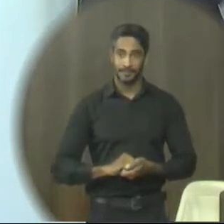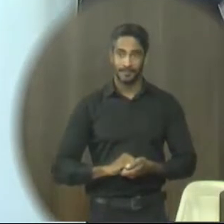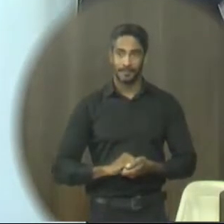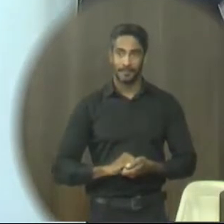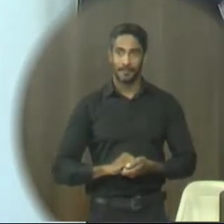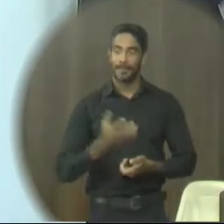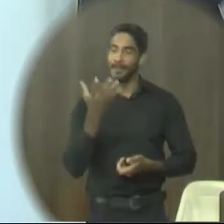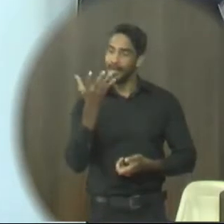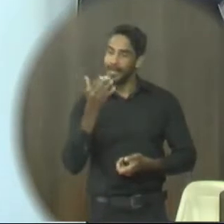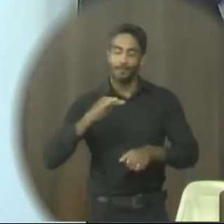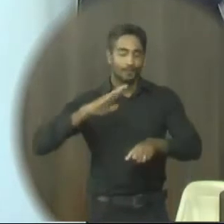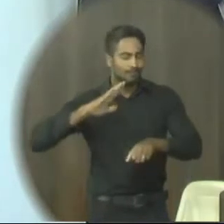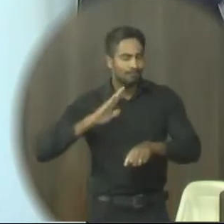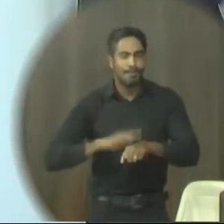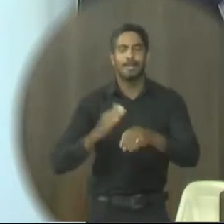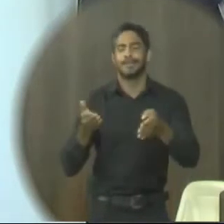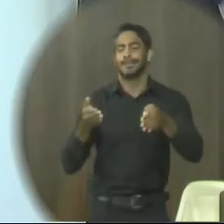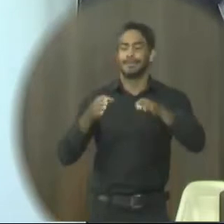mais inclusões